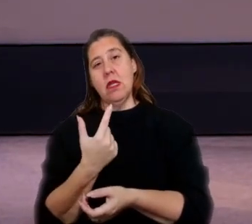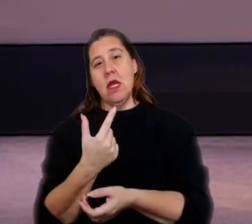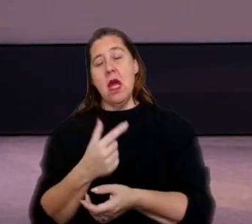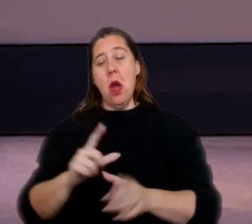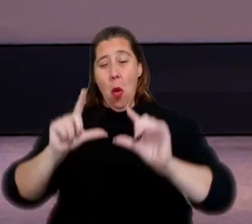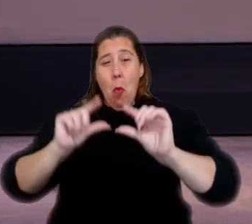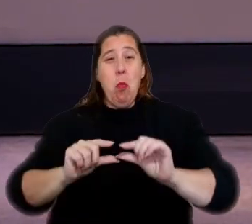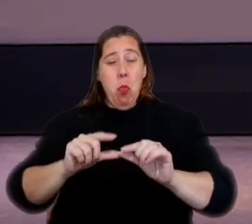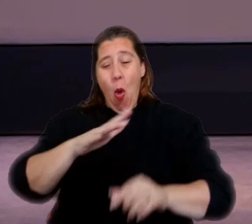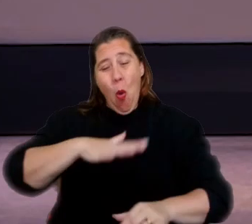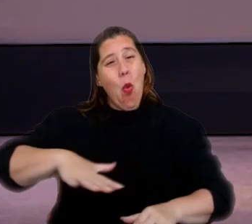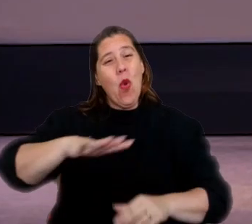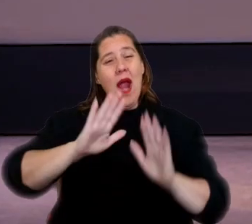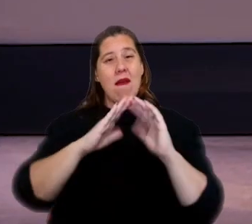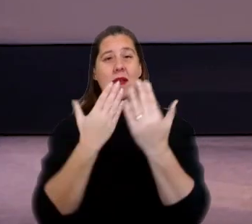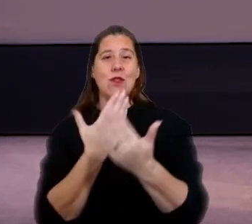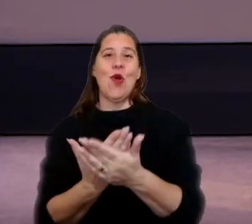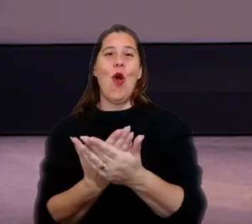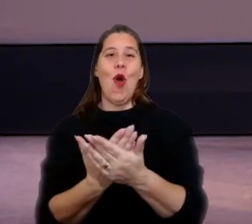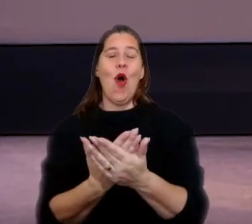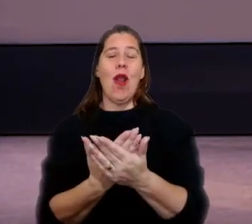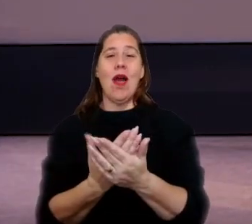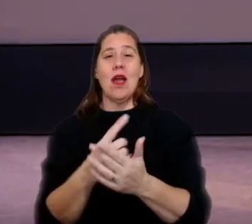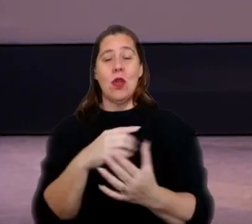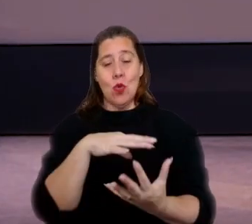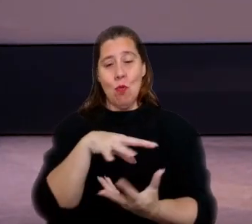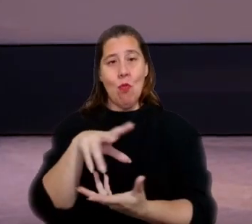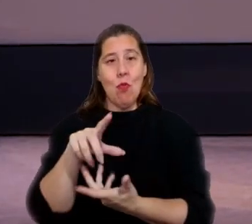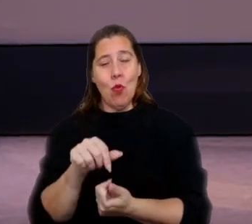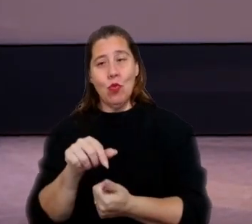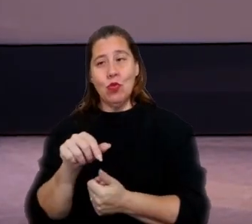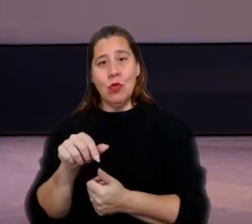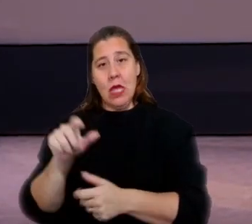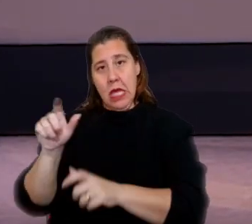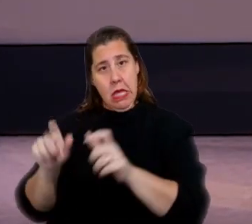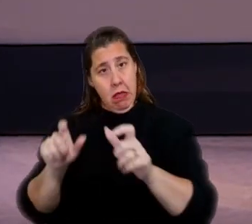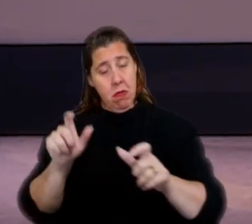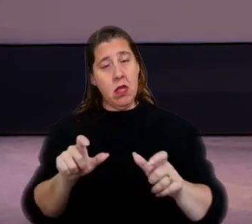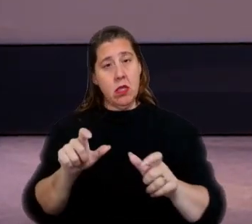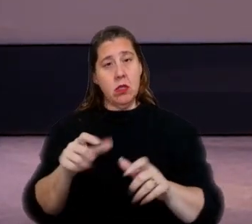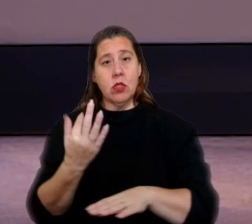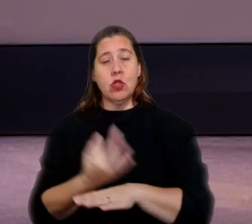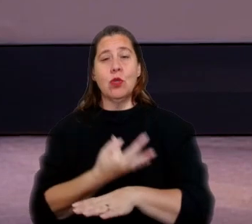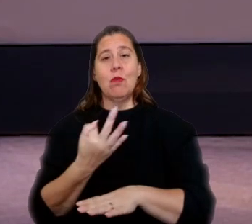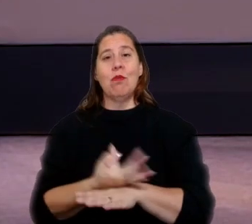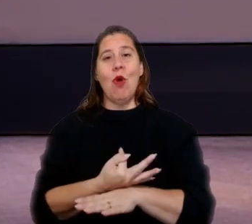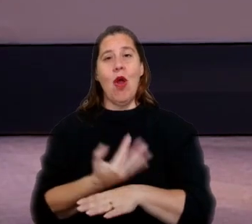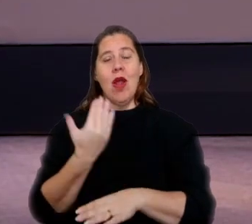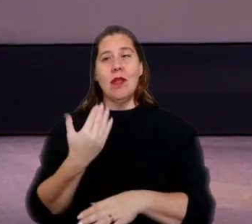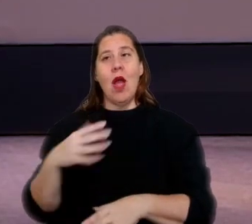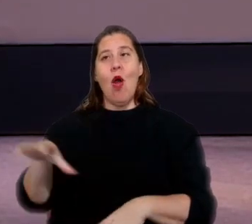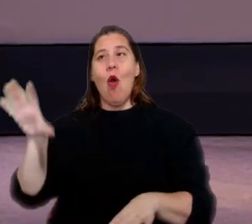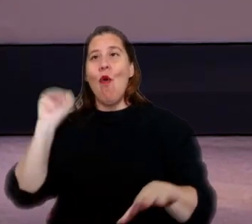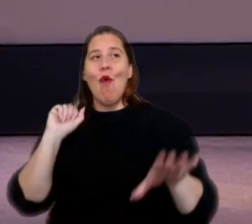temos pouquíssimos espaços nas nossas escolas e no nosso mundo e pouquíssima gente que aguenta ouvir o